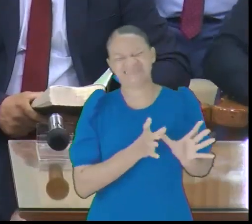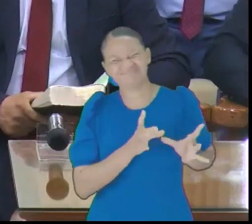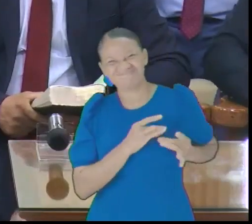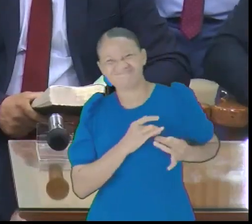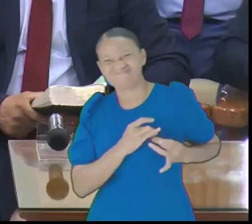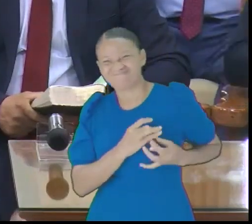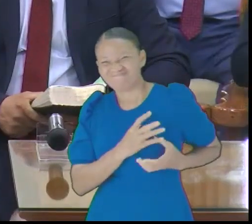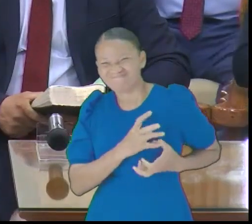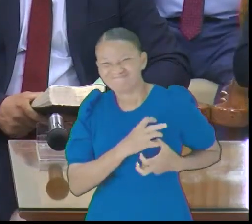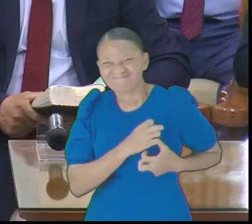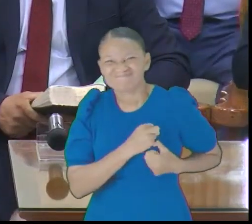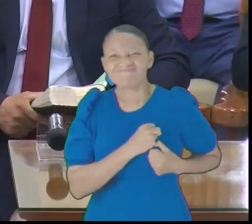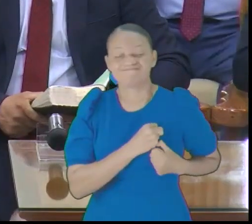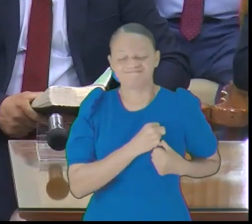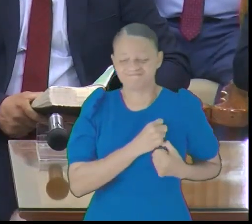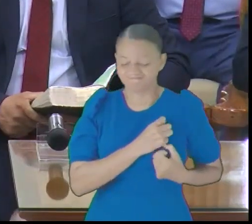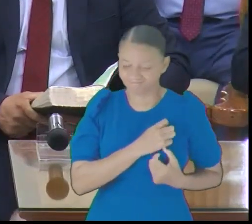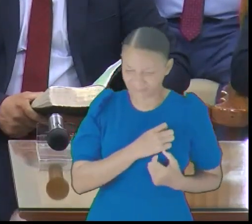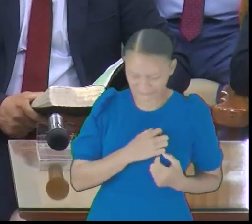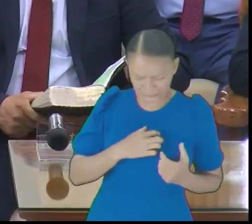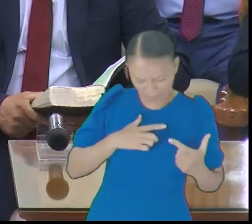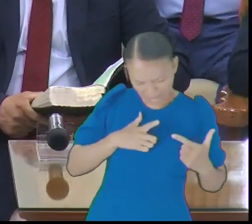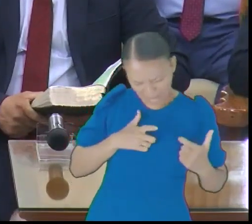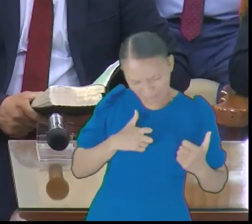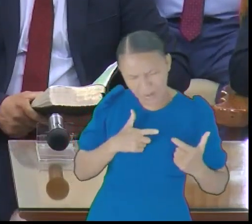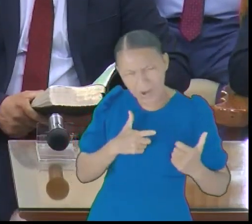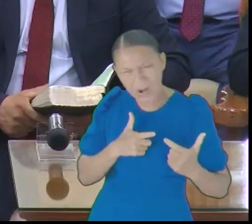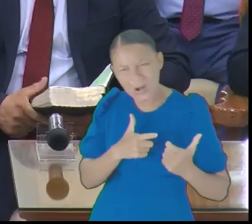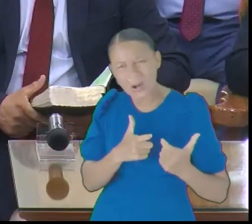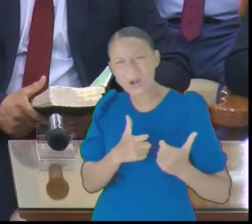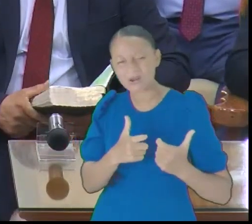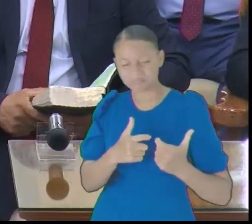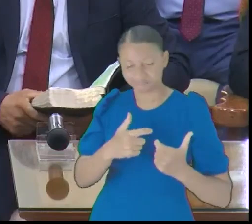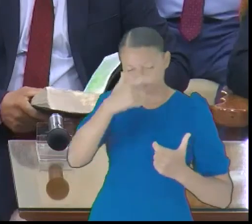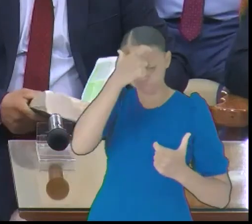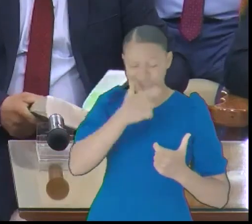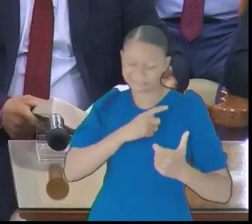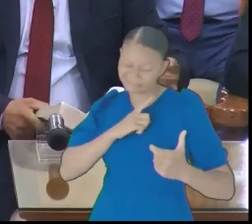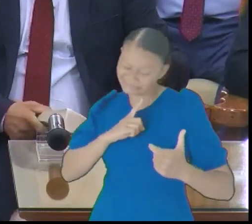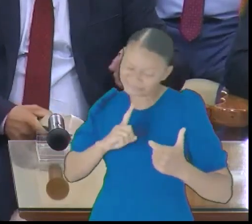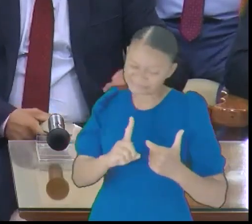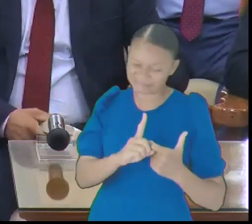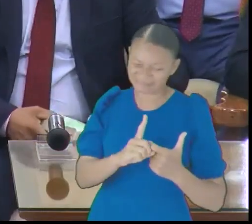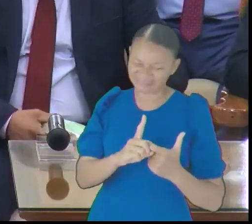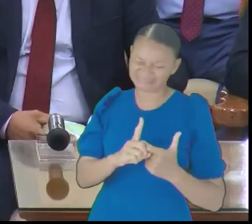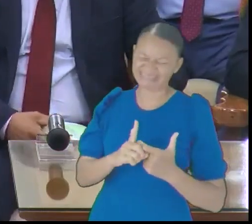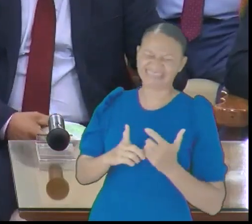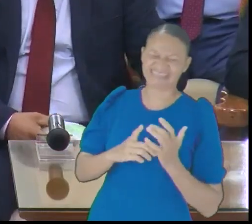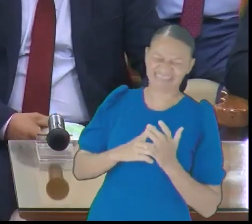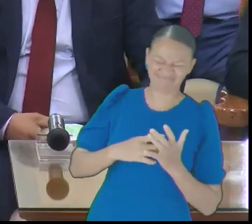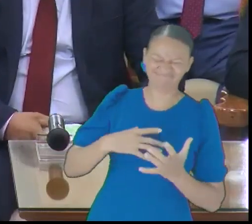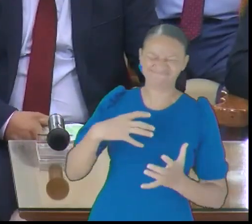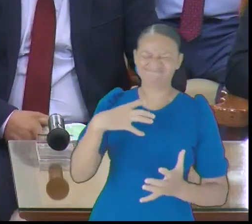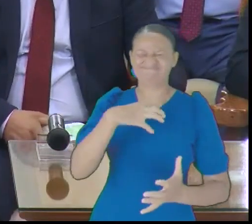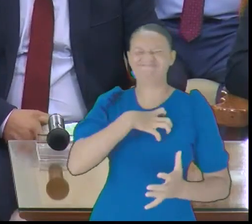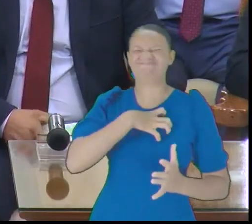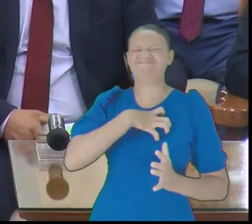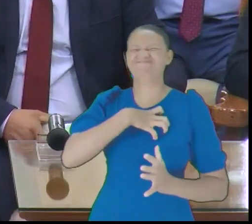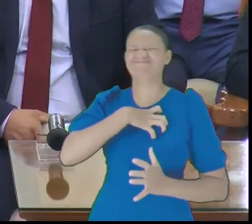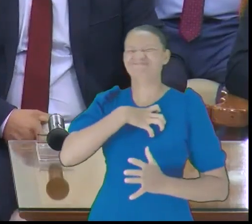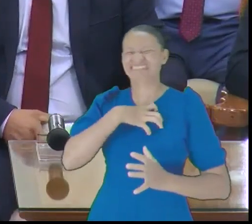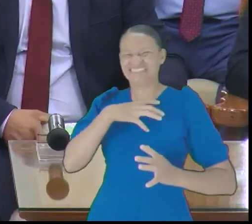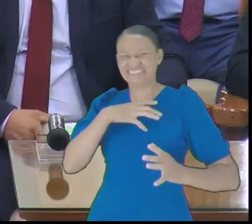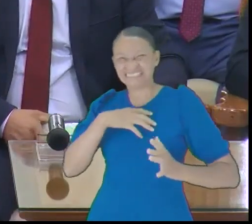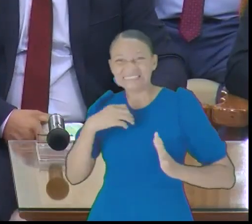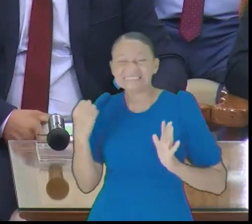Todo homem que participa de um combate, ele sai com cicatrizes.